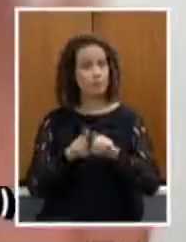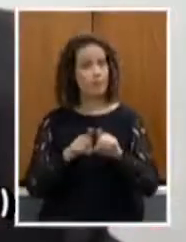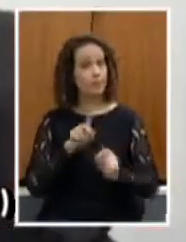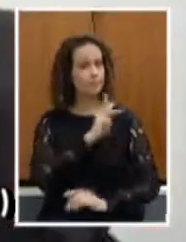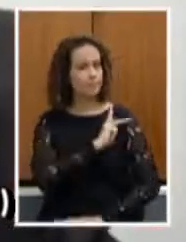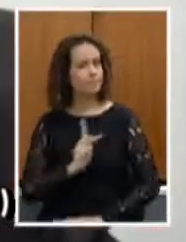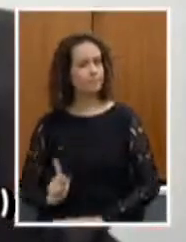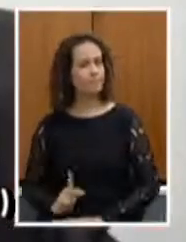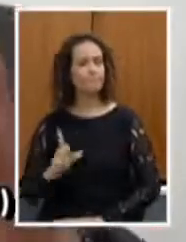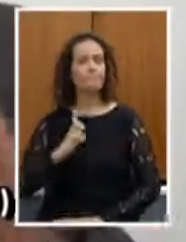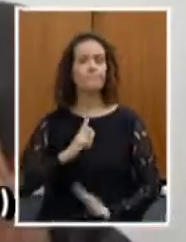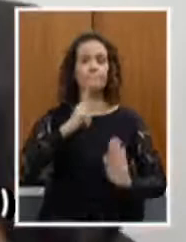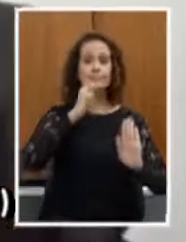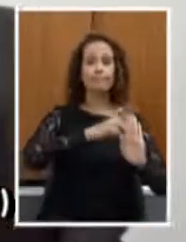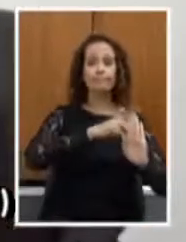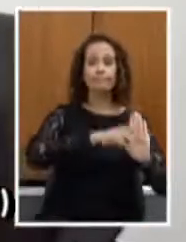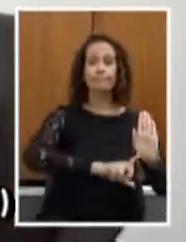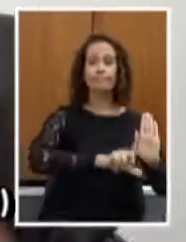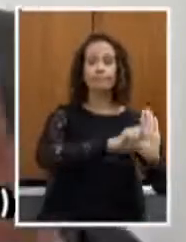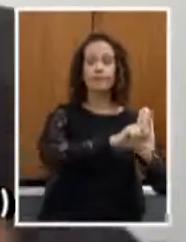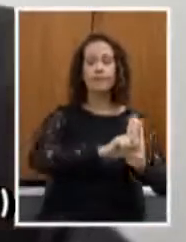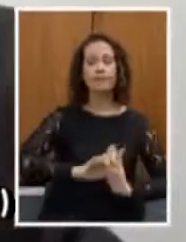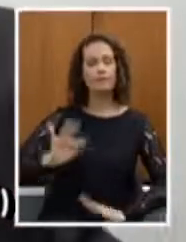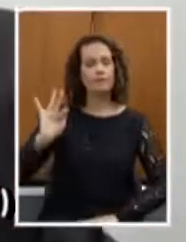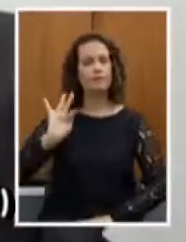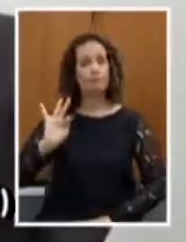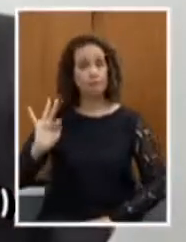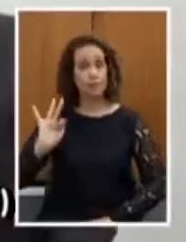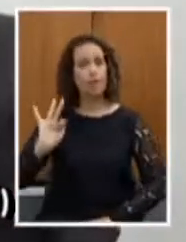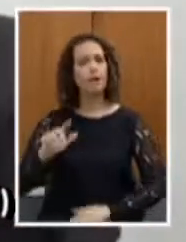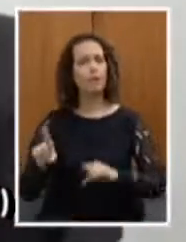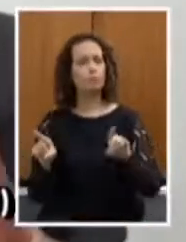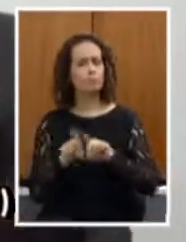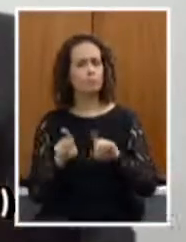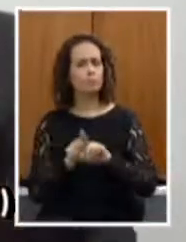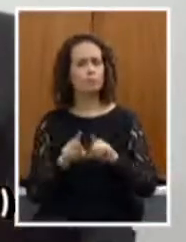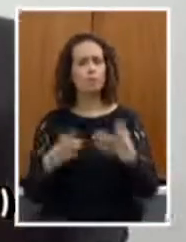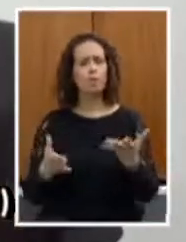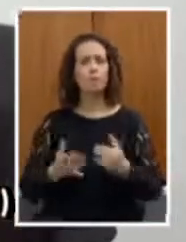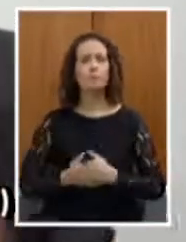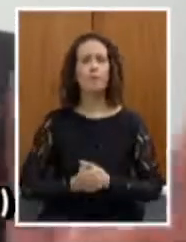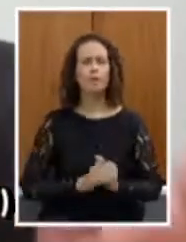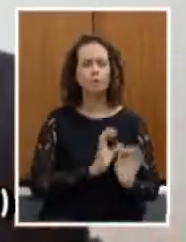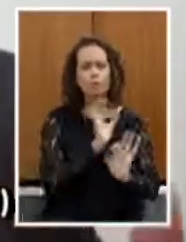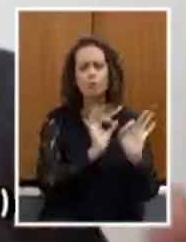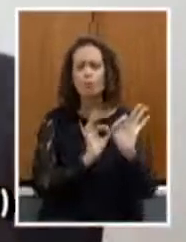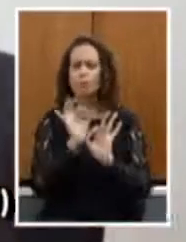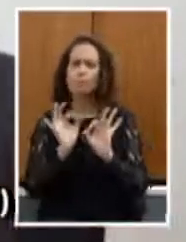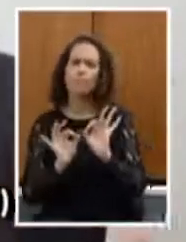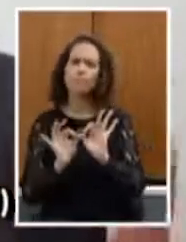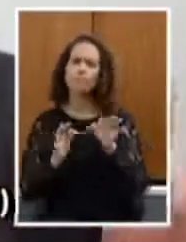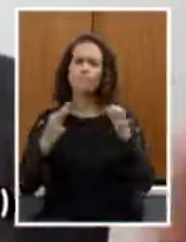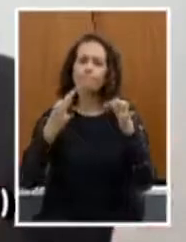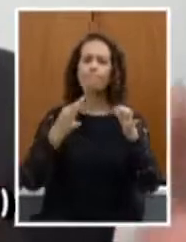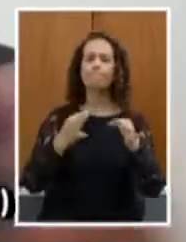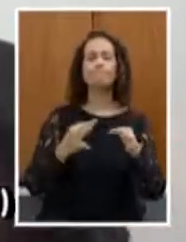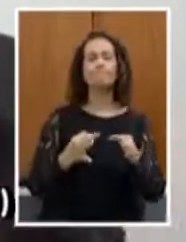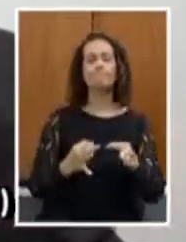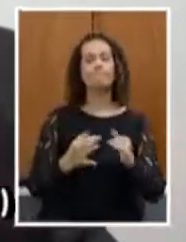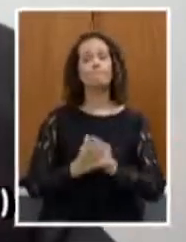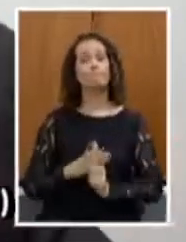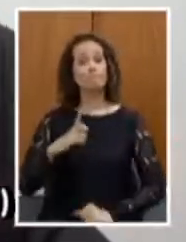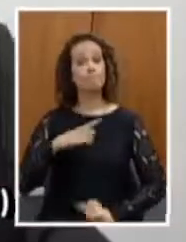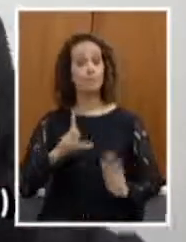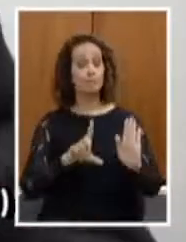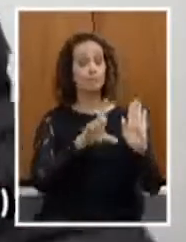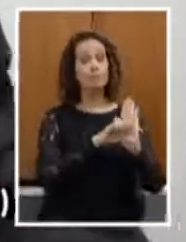um projeto de lei federal que está trazendo um marco regulatório. E, com certeza, tendo uma legislação